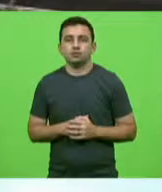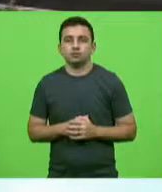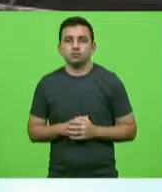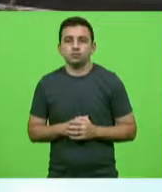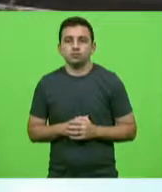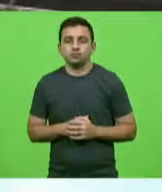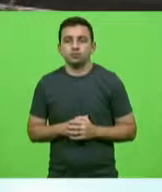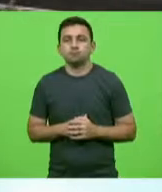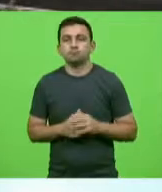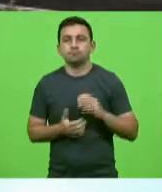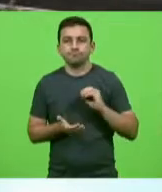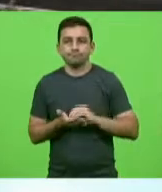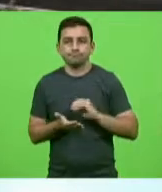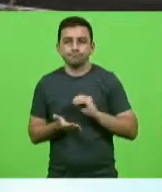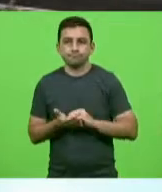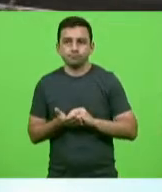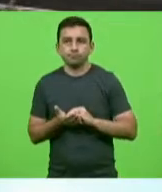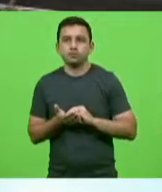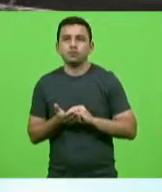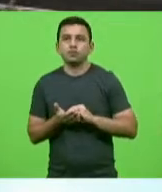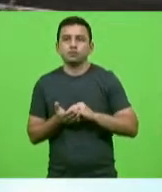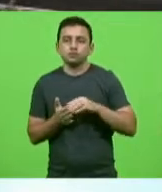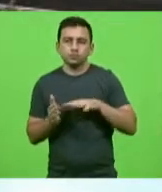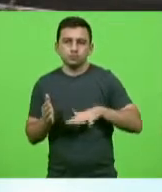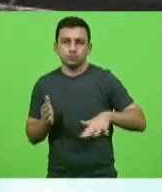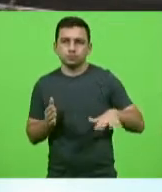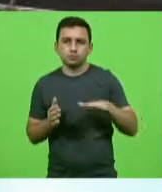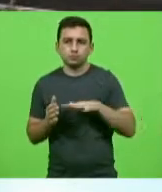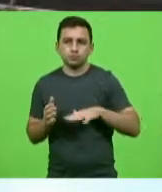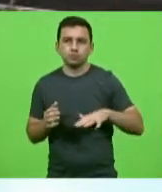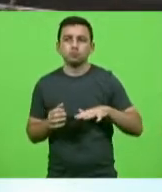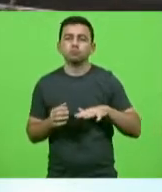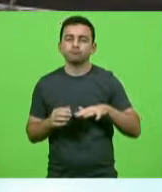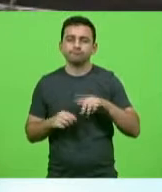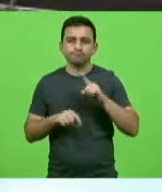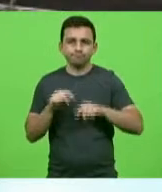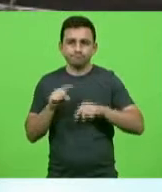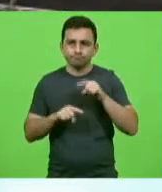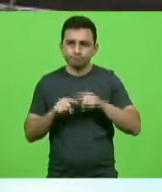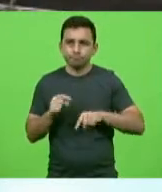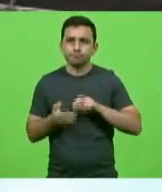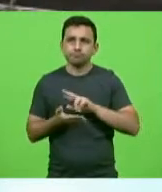ausência de indícios mínimos de autoria e materialidade